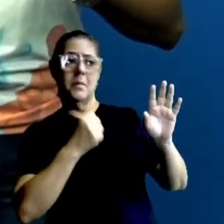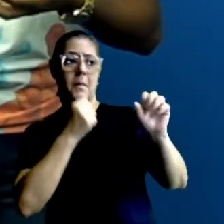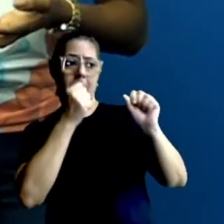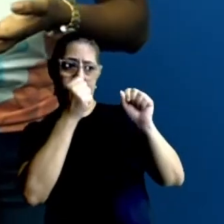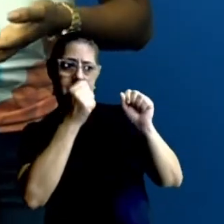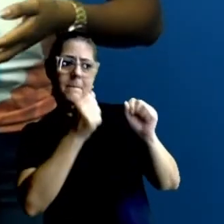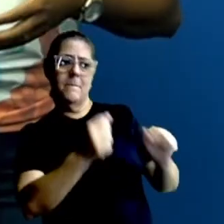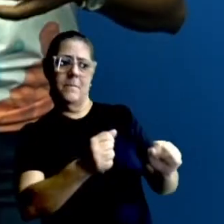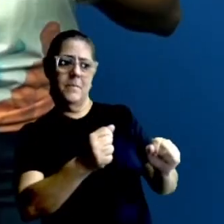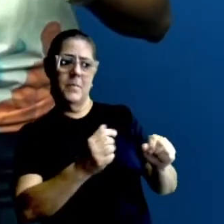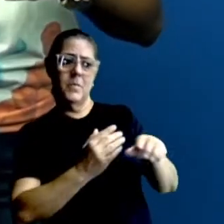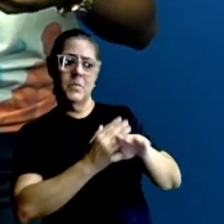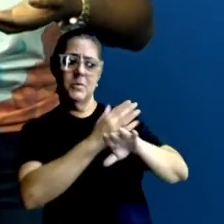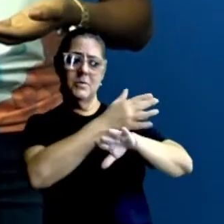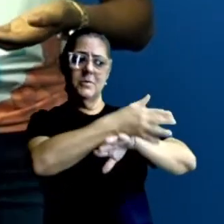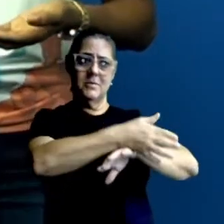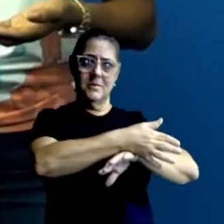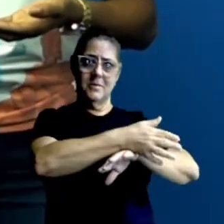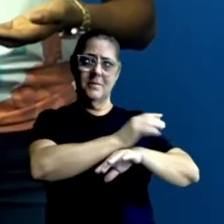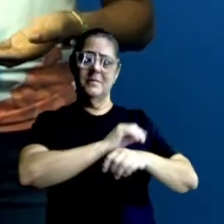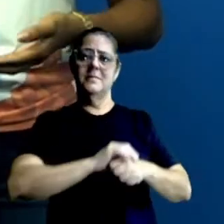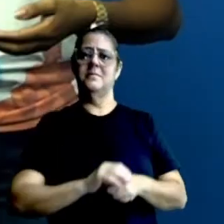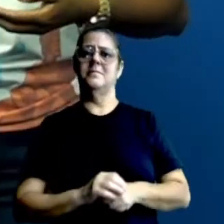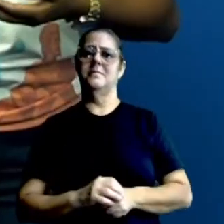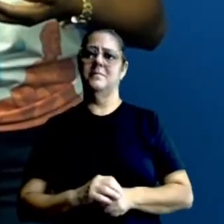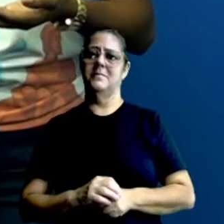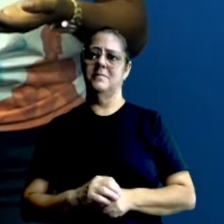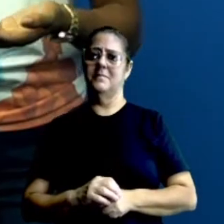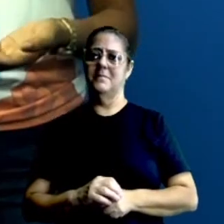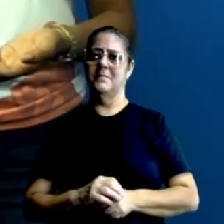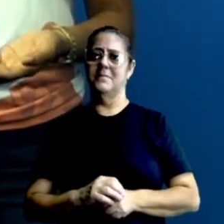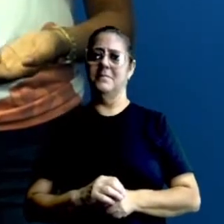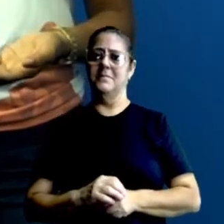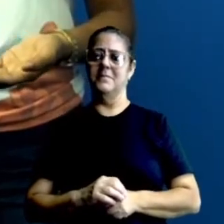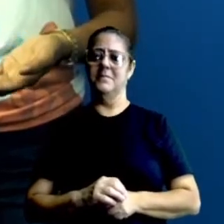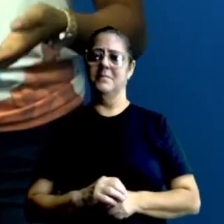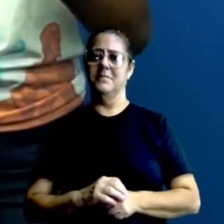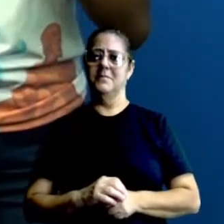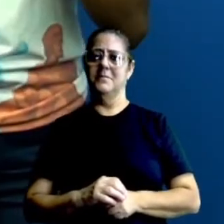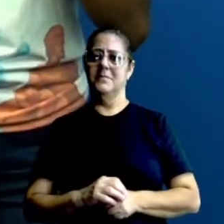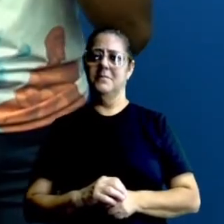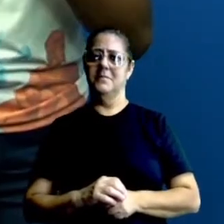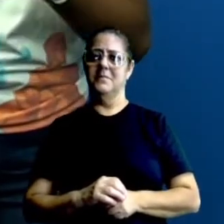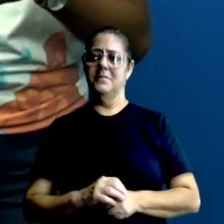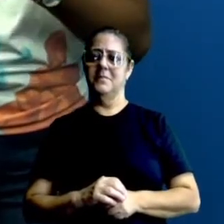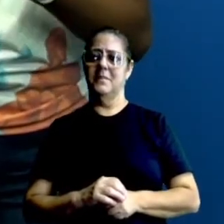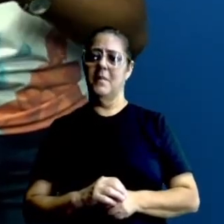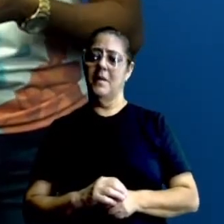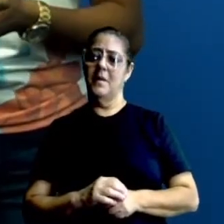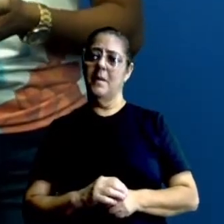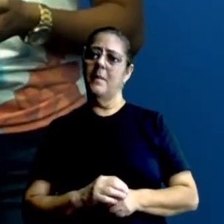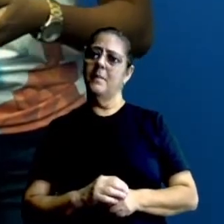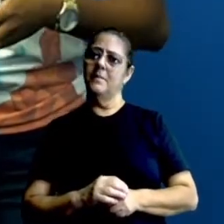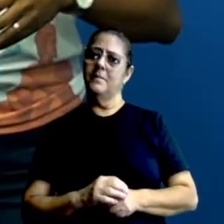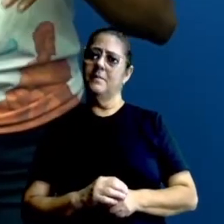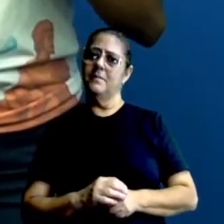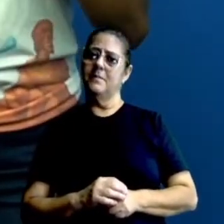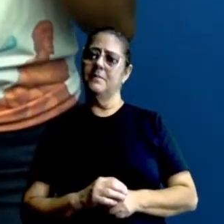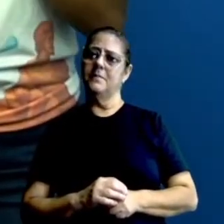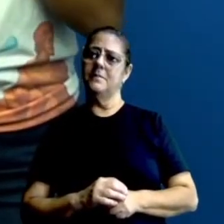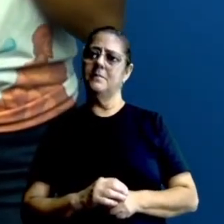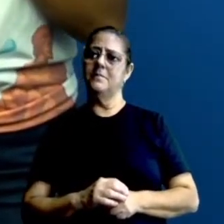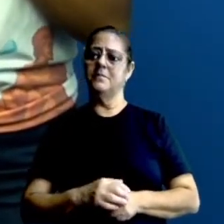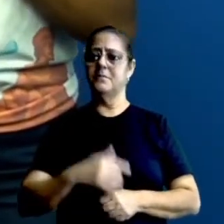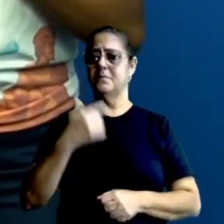expressar se você falar e o meio aí caminho quer dizer posso entrar então 6 e para mim